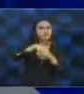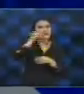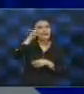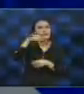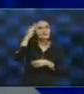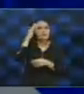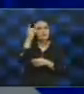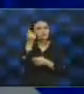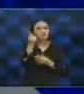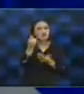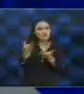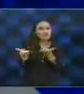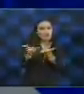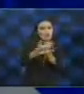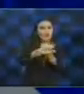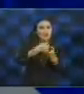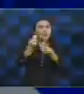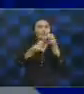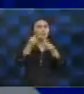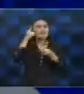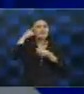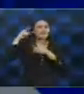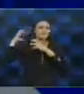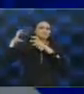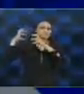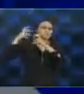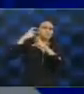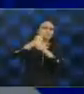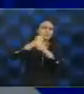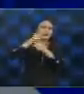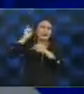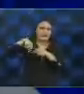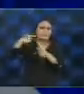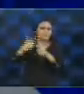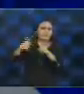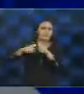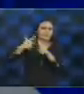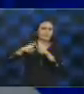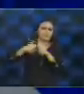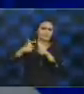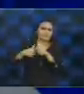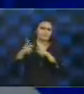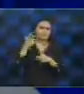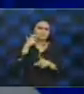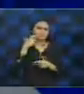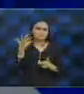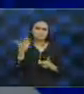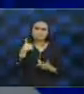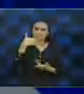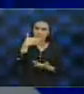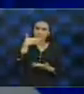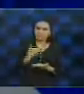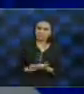vem de muito tempo atrás, de governo de aliados do candidato Marcelo Ramos. Eu fico impressionado com essa capacidade